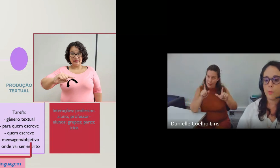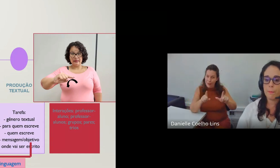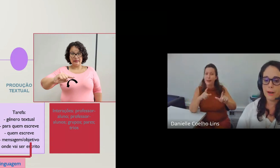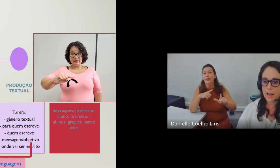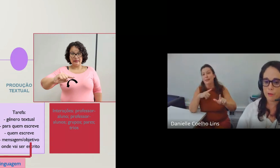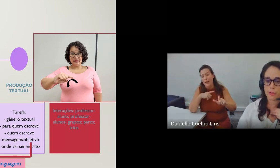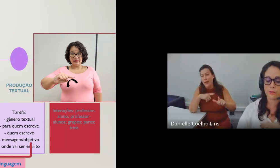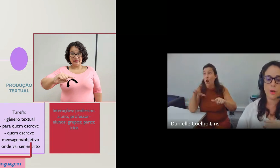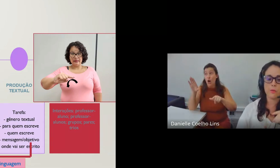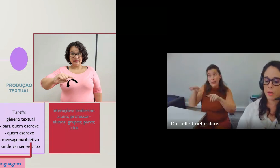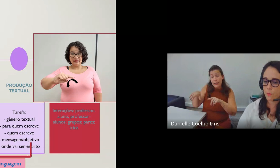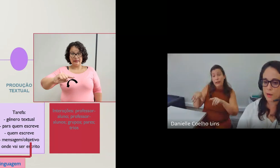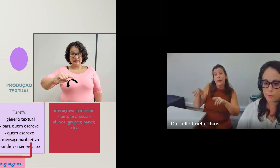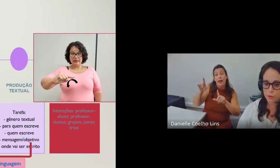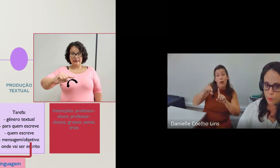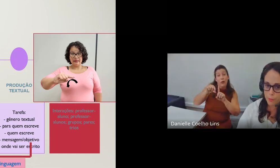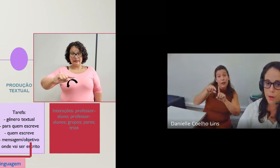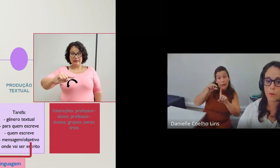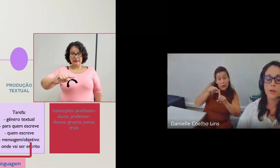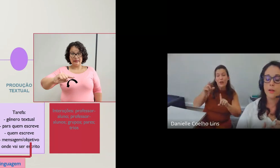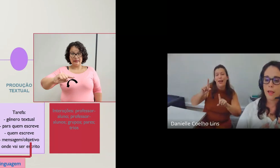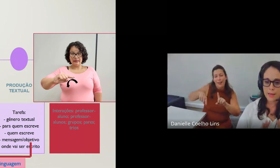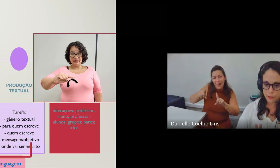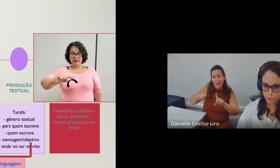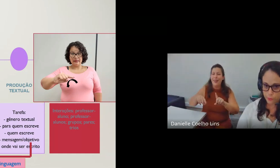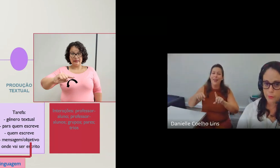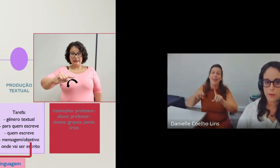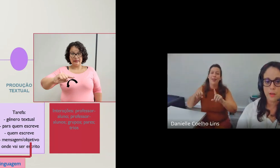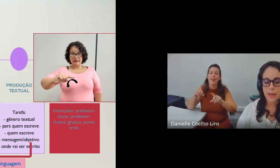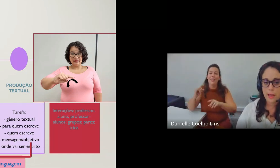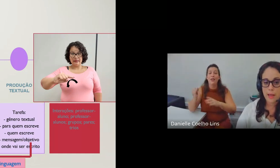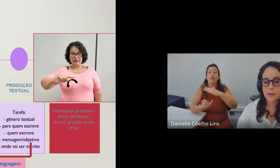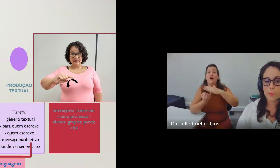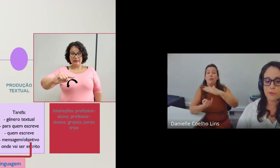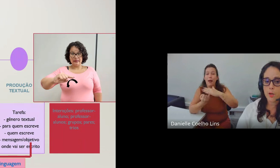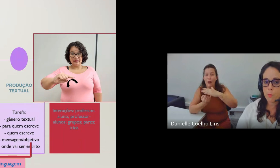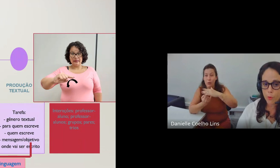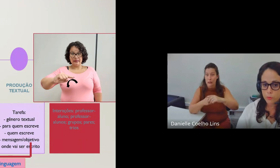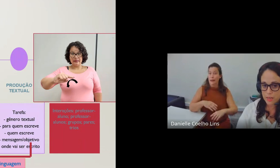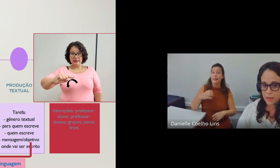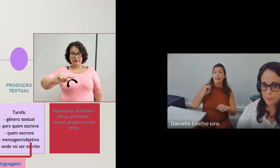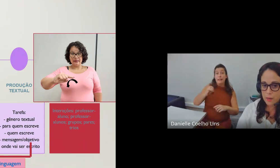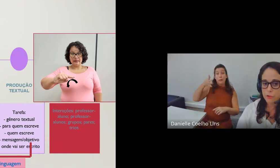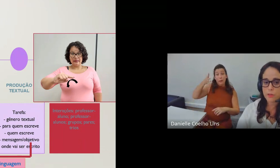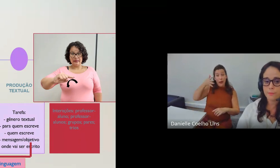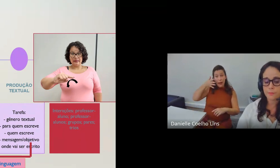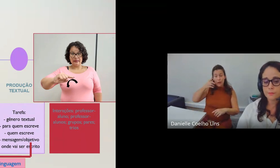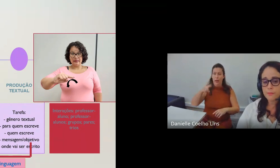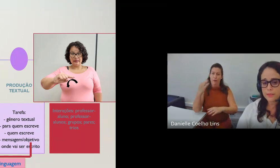aqui é uma palestra, então é uma linguagem mais formal. É isso. Depois vem um ponto da